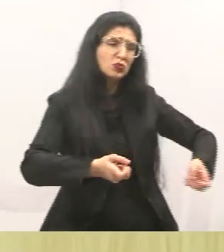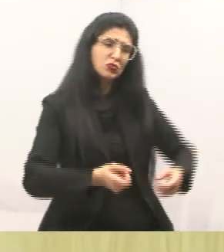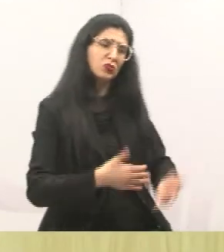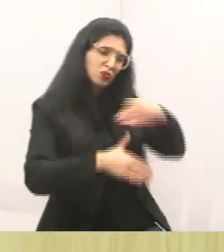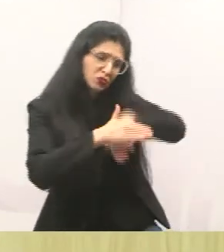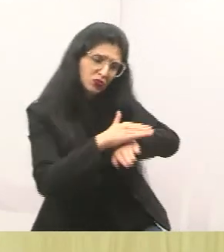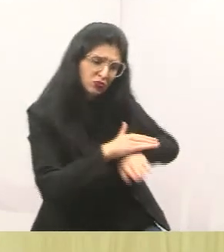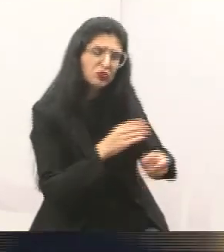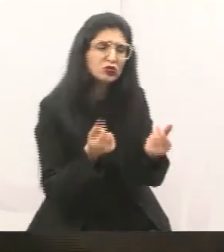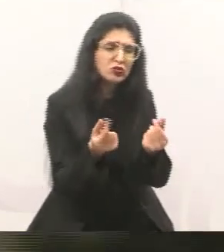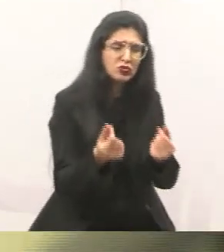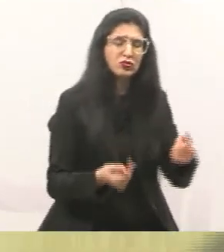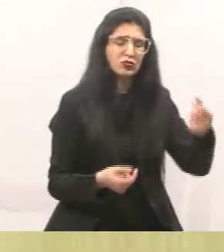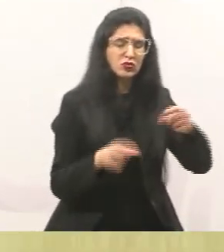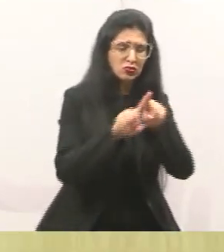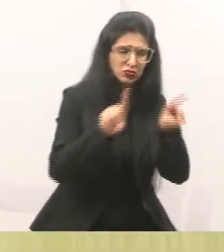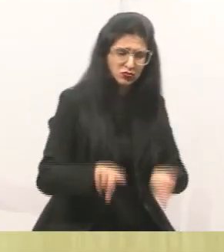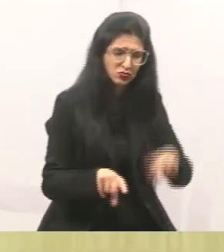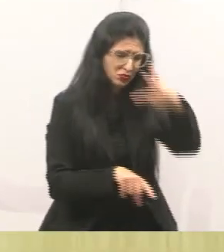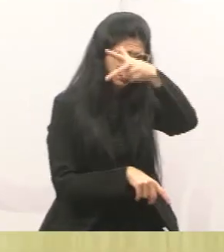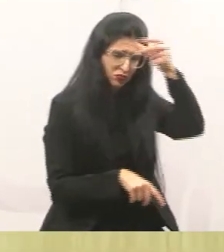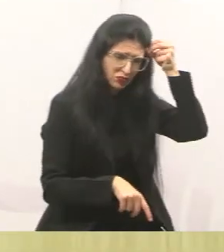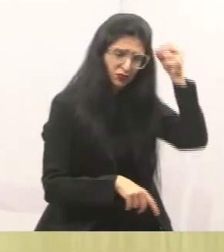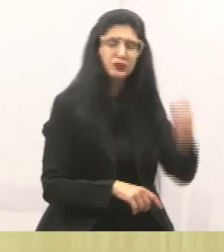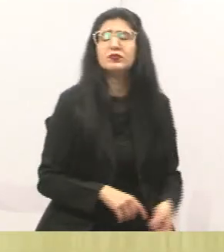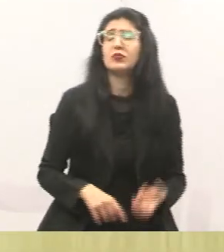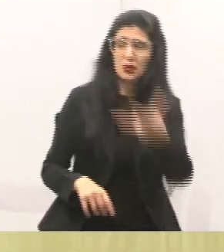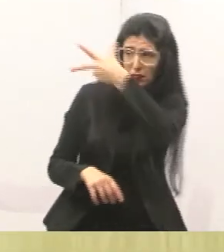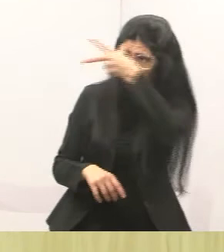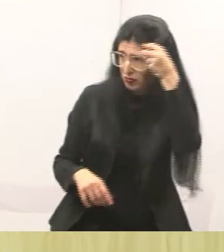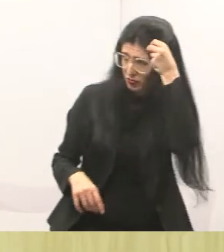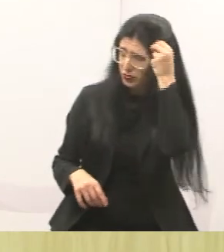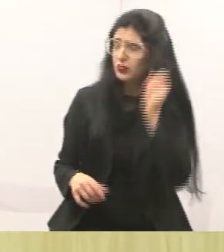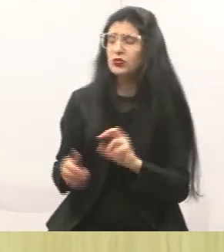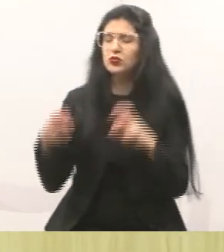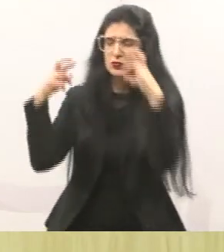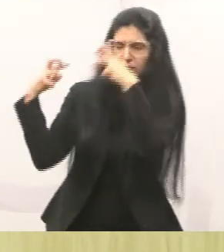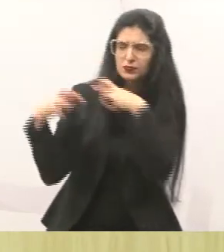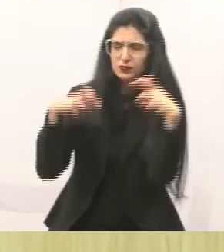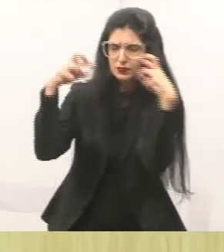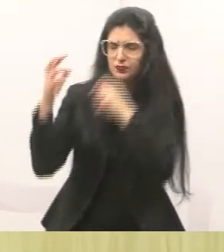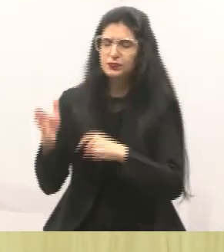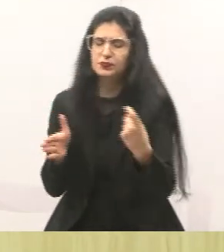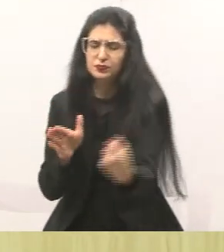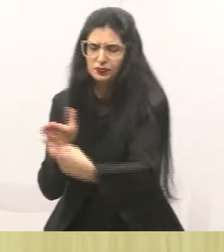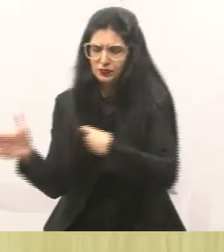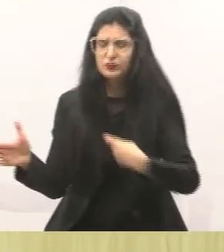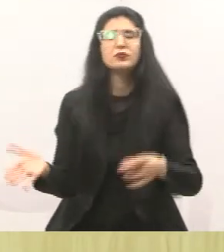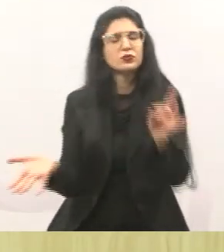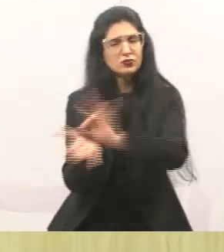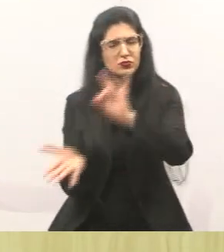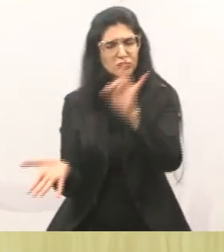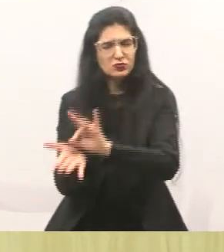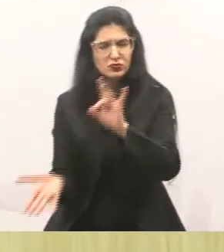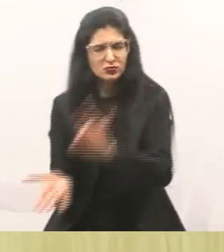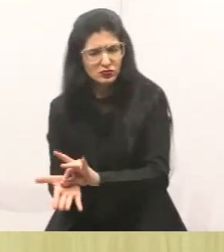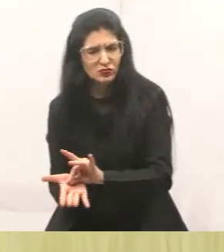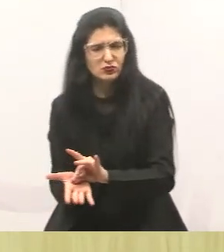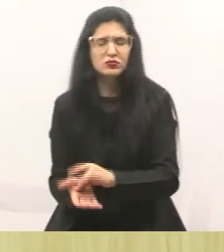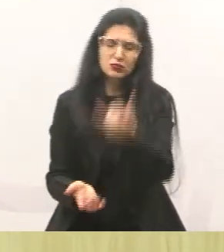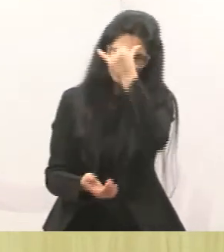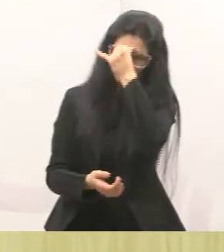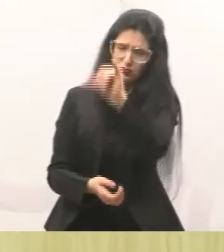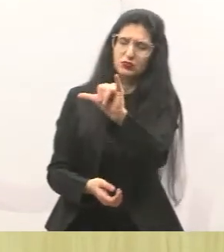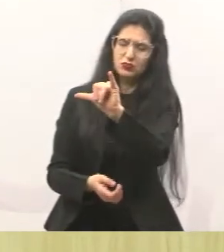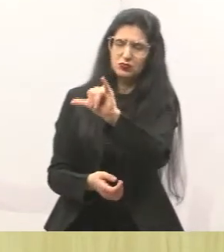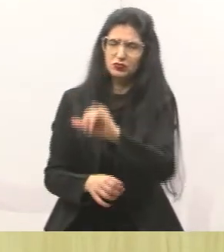cofres públicos? A Prefeitura, enquanto fiscalizadora das condições estabelecidas em contrato, verificou se foram adotadas medidas